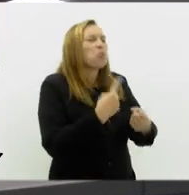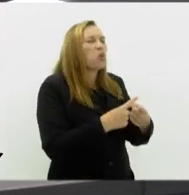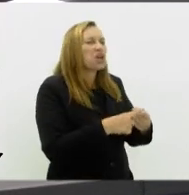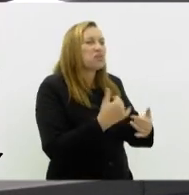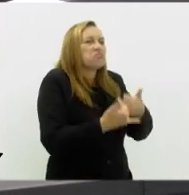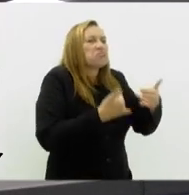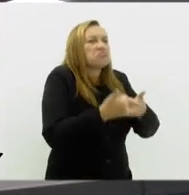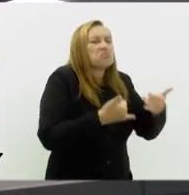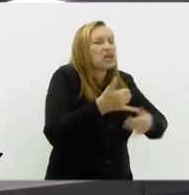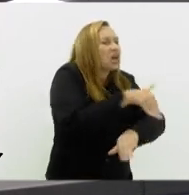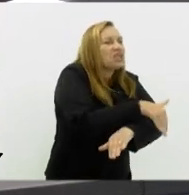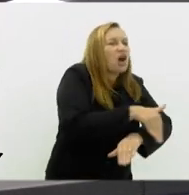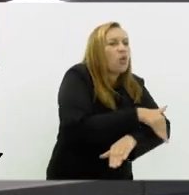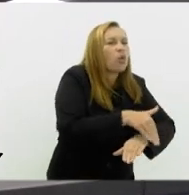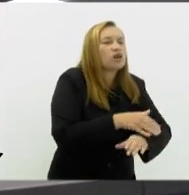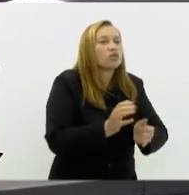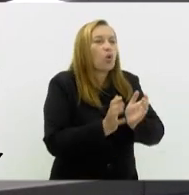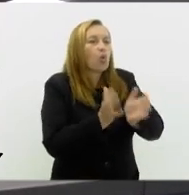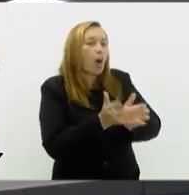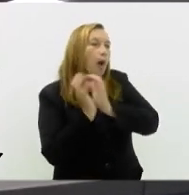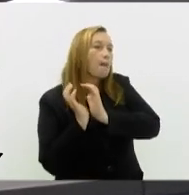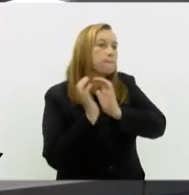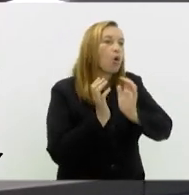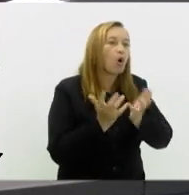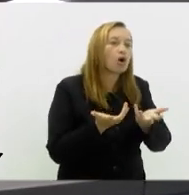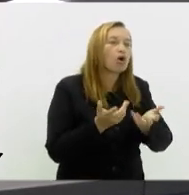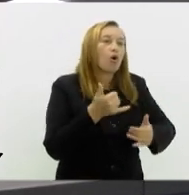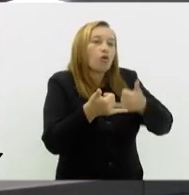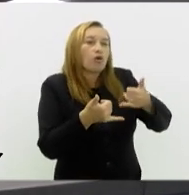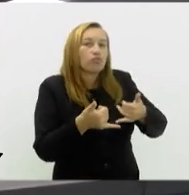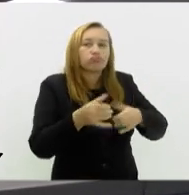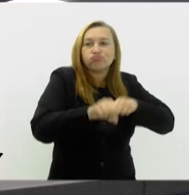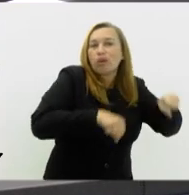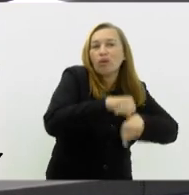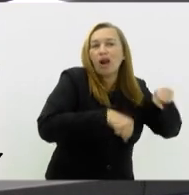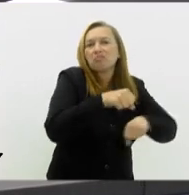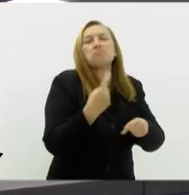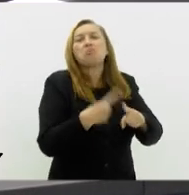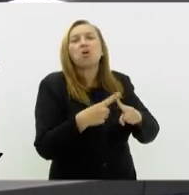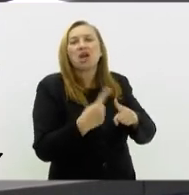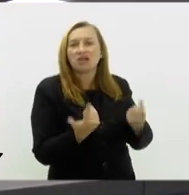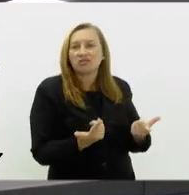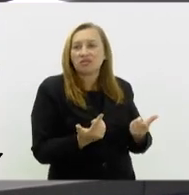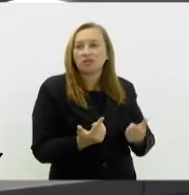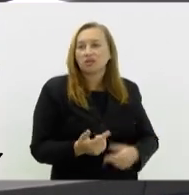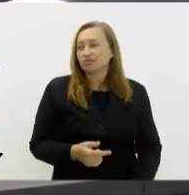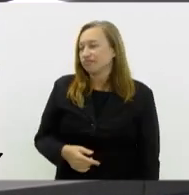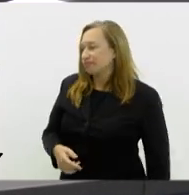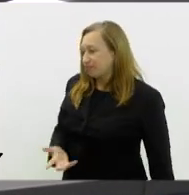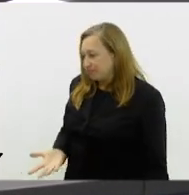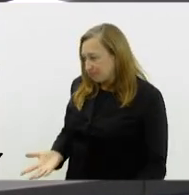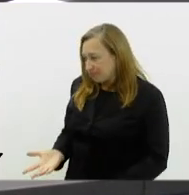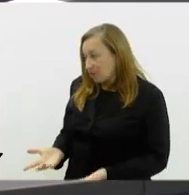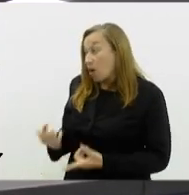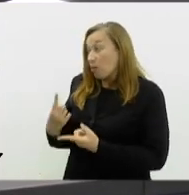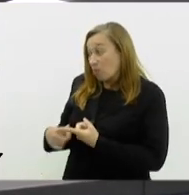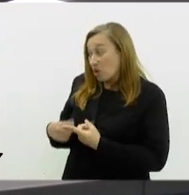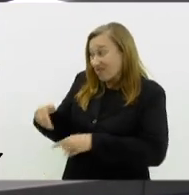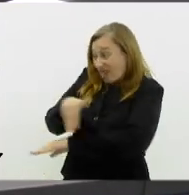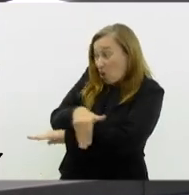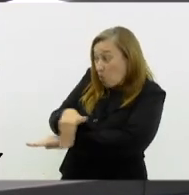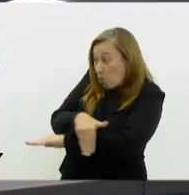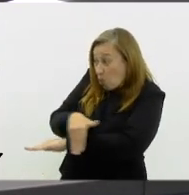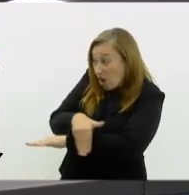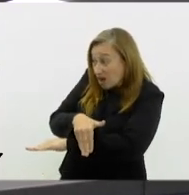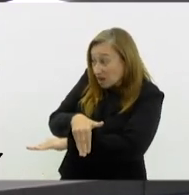brincar na rua de bola ou andar de bicicleta eu simplesmente respondo porque na rua